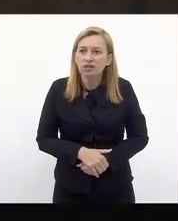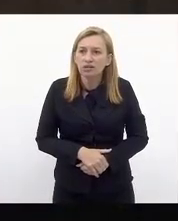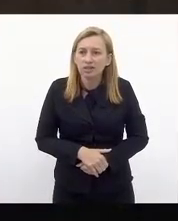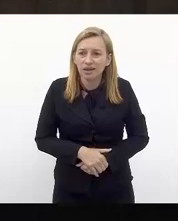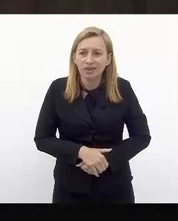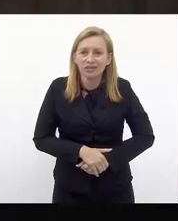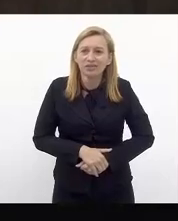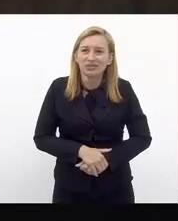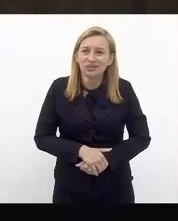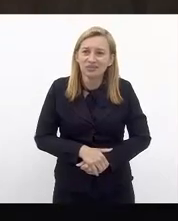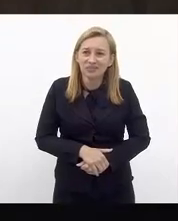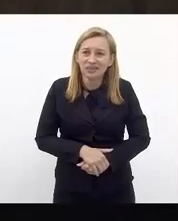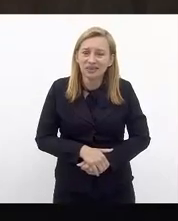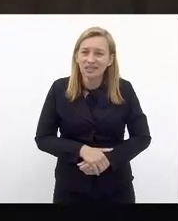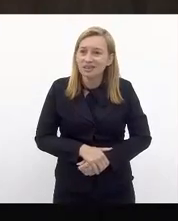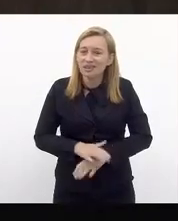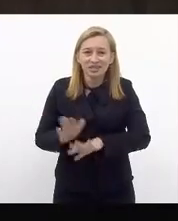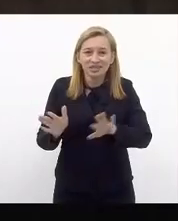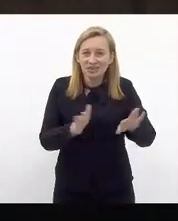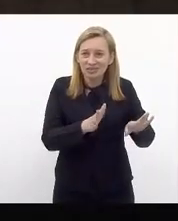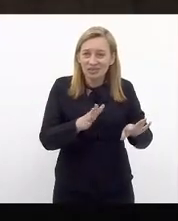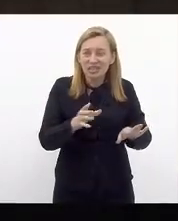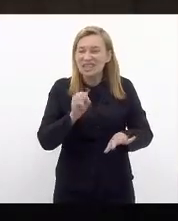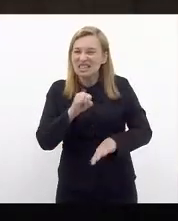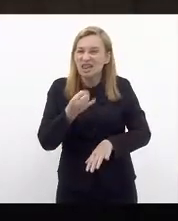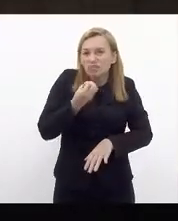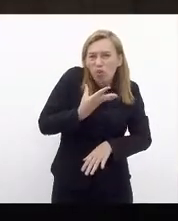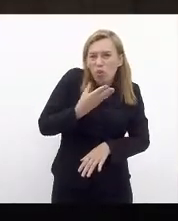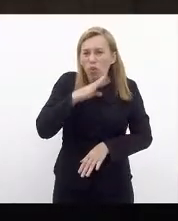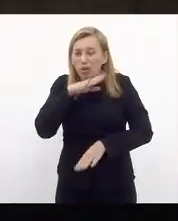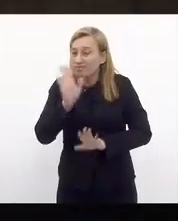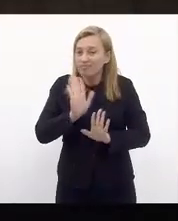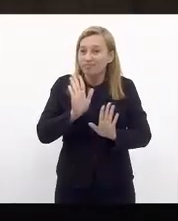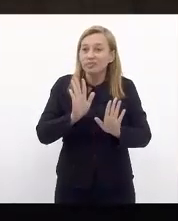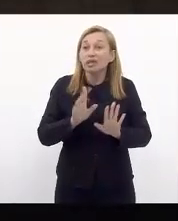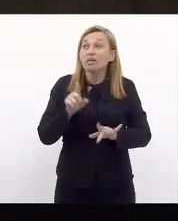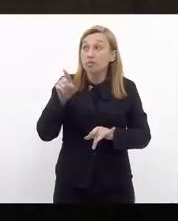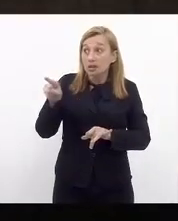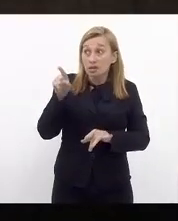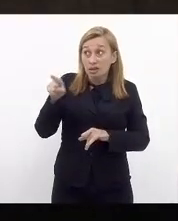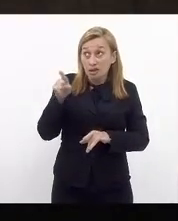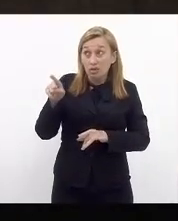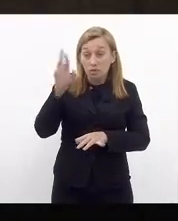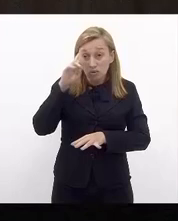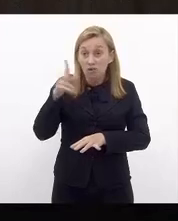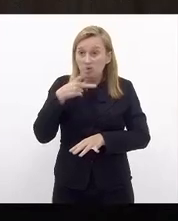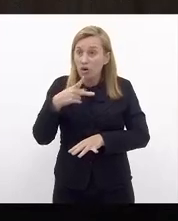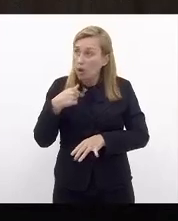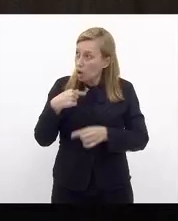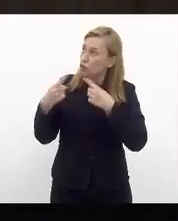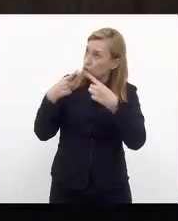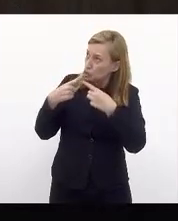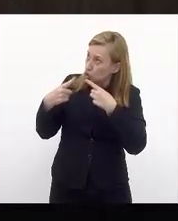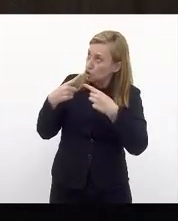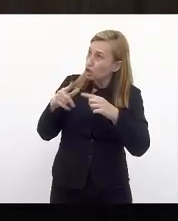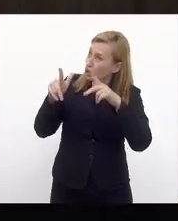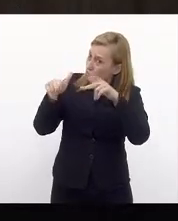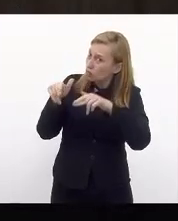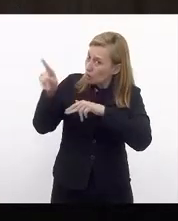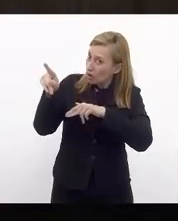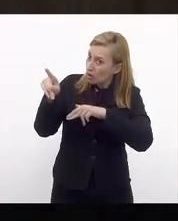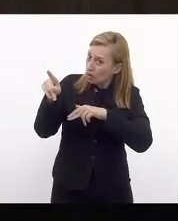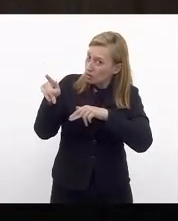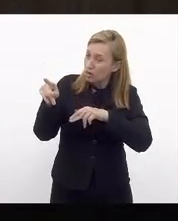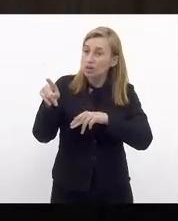um debate importante centrar agora no médico se é bom se é ruim fim mas assim nesse aspecto por coincidência debate exatamente essas